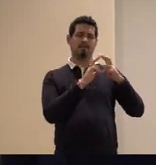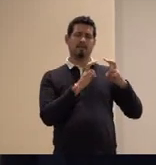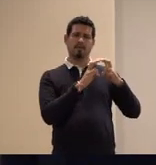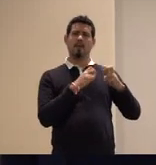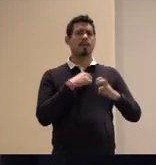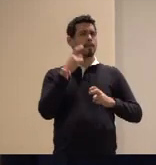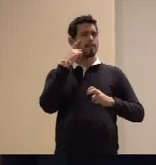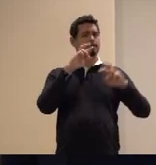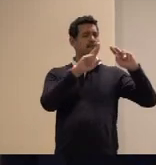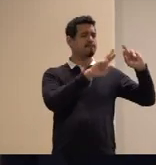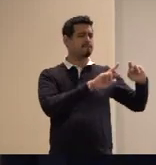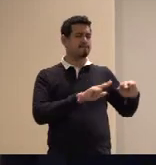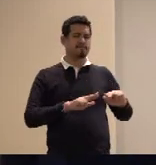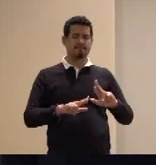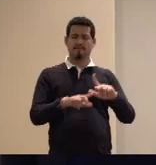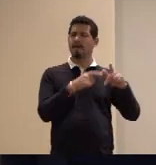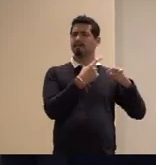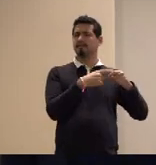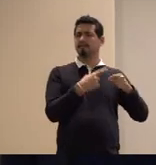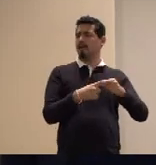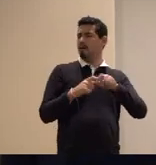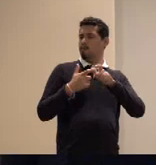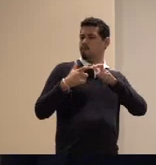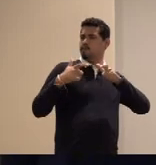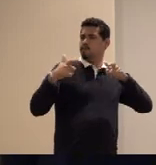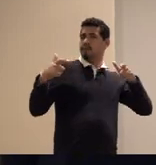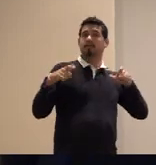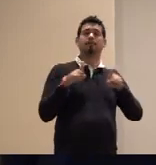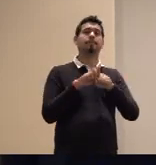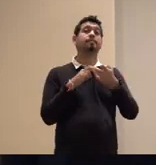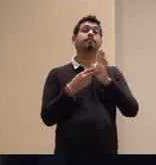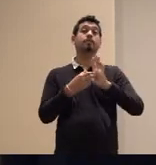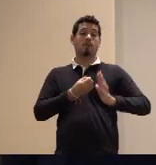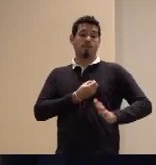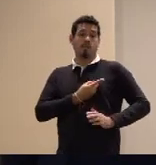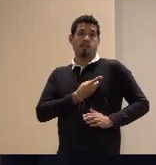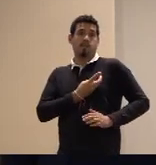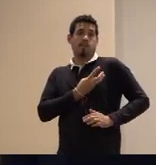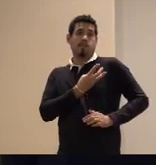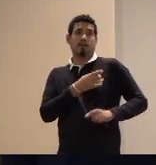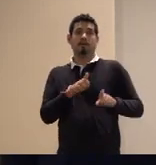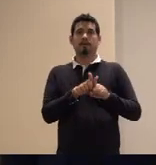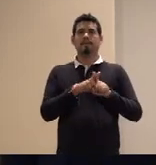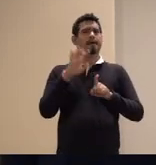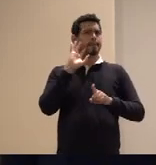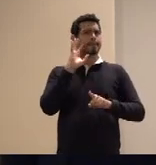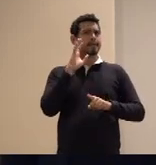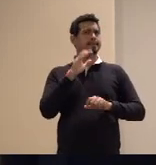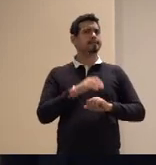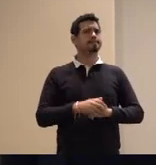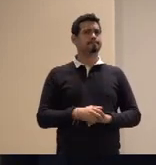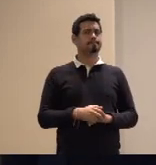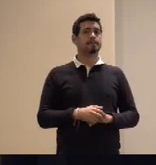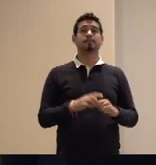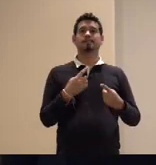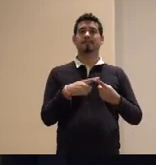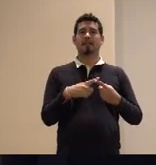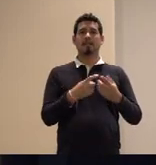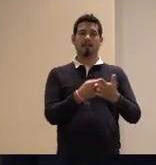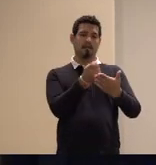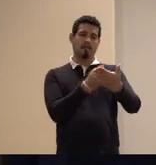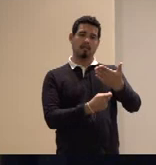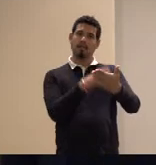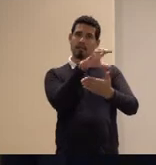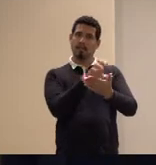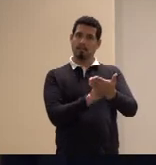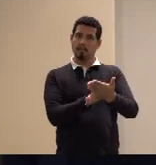grandes cidades isso tenha se repercutido, é o grande número que tem engrandecido aí os registros de serviço